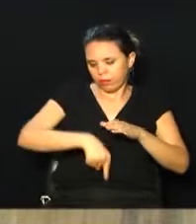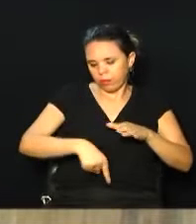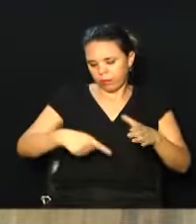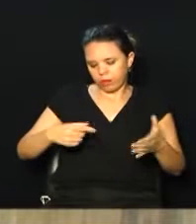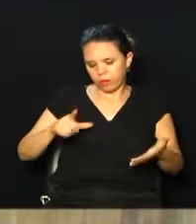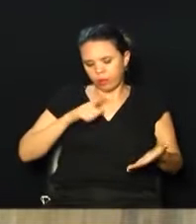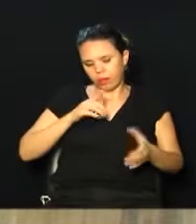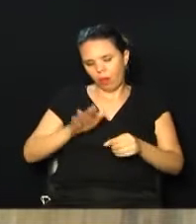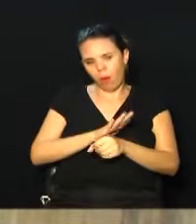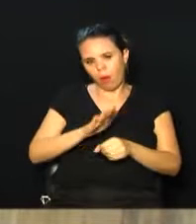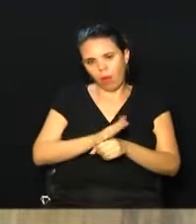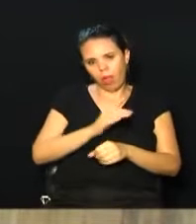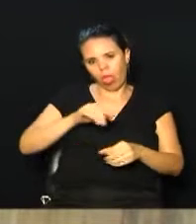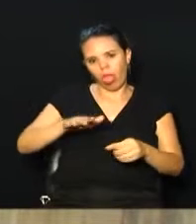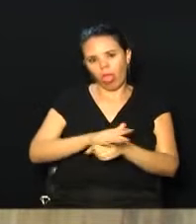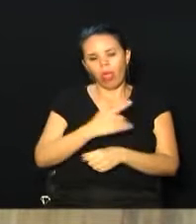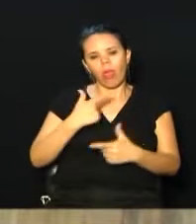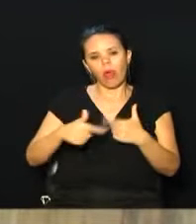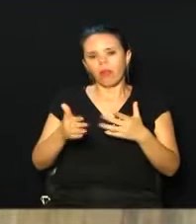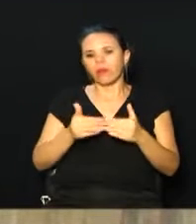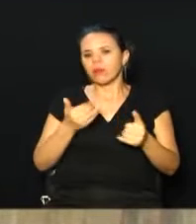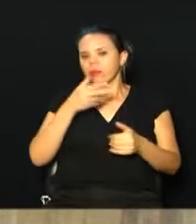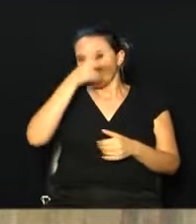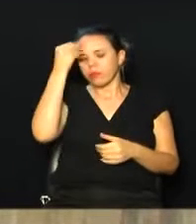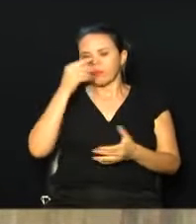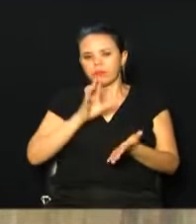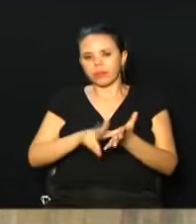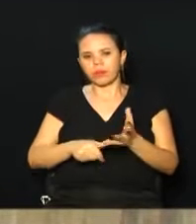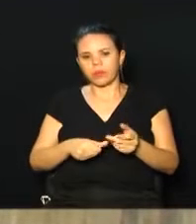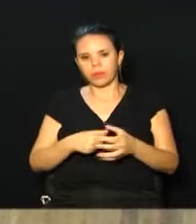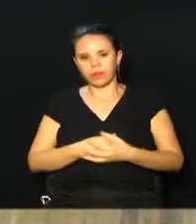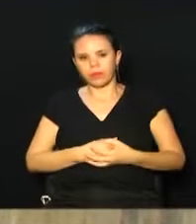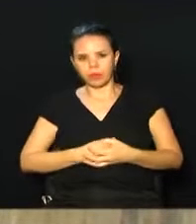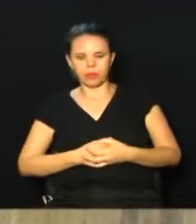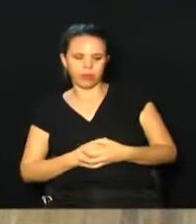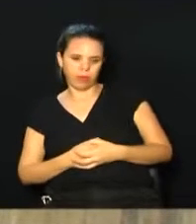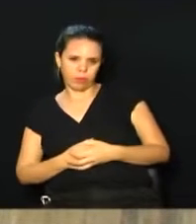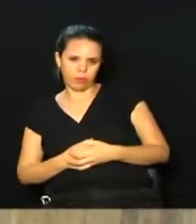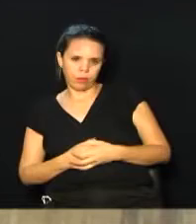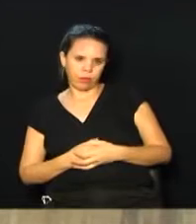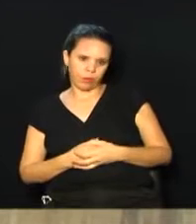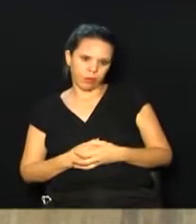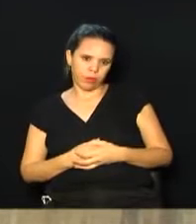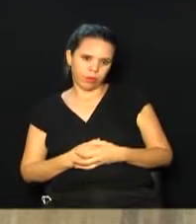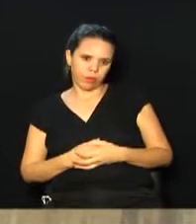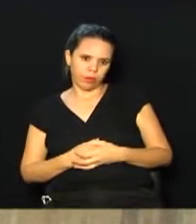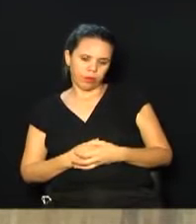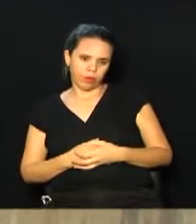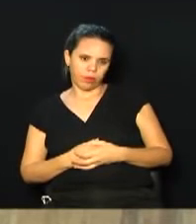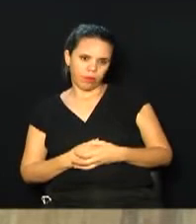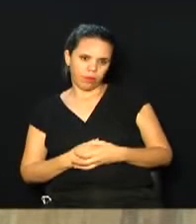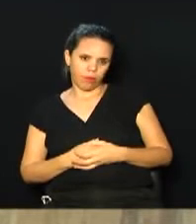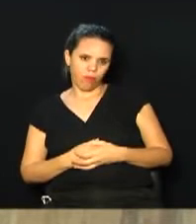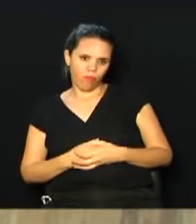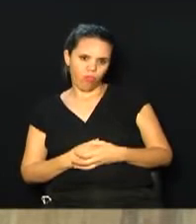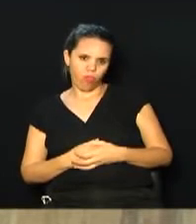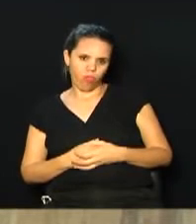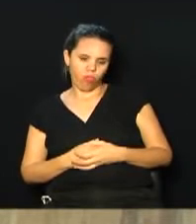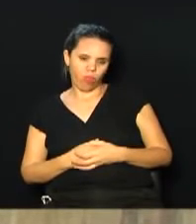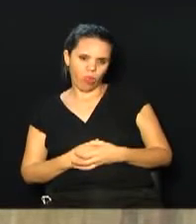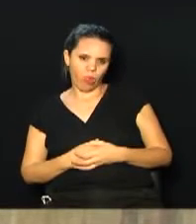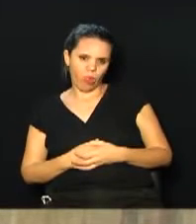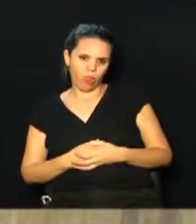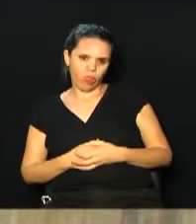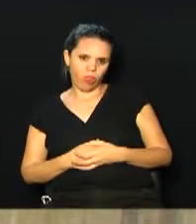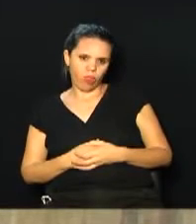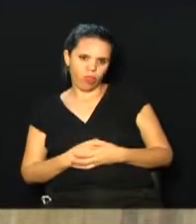entupida e solicitar da prefeitura essa limpeza? É isso, secretário? Você conheceu um vereador também? Olha,